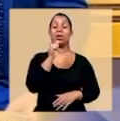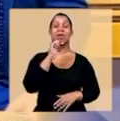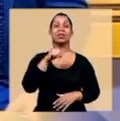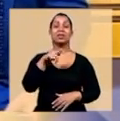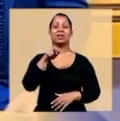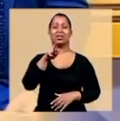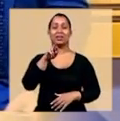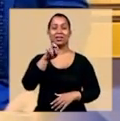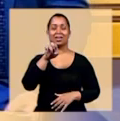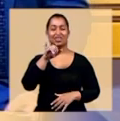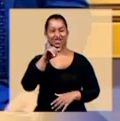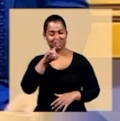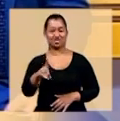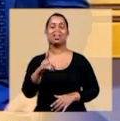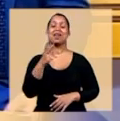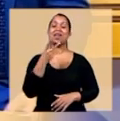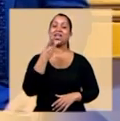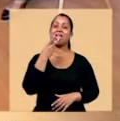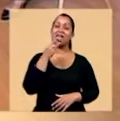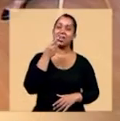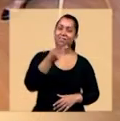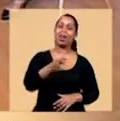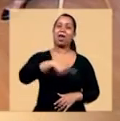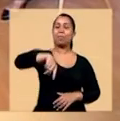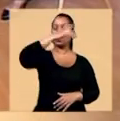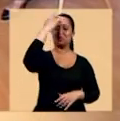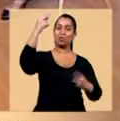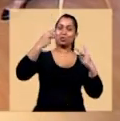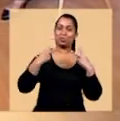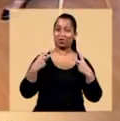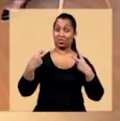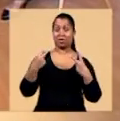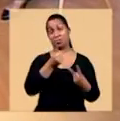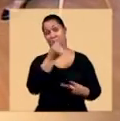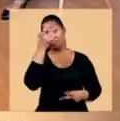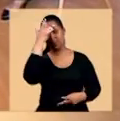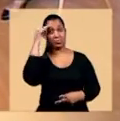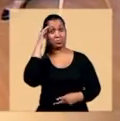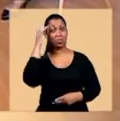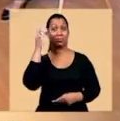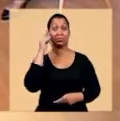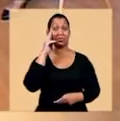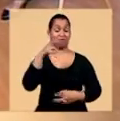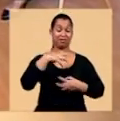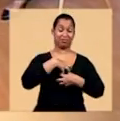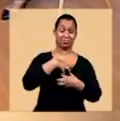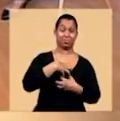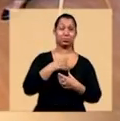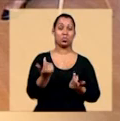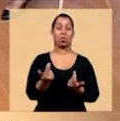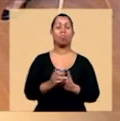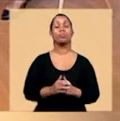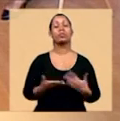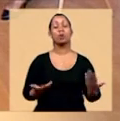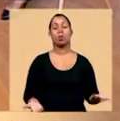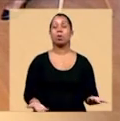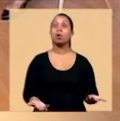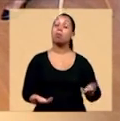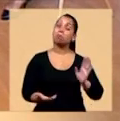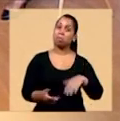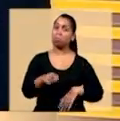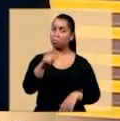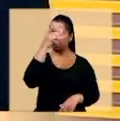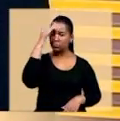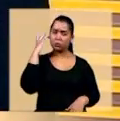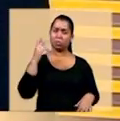com a Ingrid. Ingrid, o que você quer deixar de recado para os nossos telespectadores, alguém que esteja passando por essa situação?